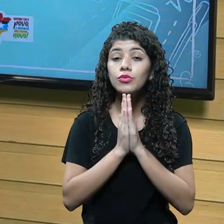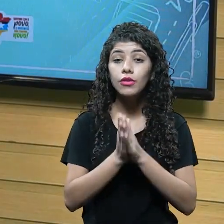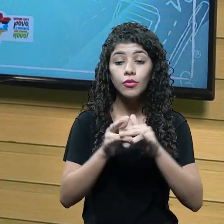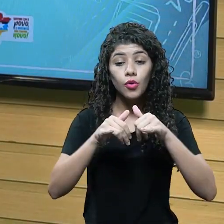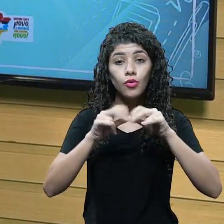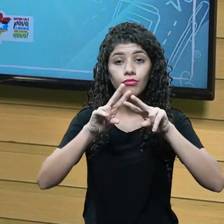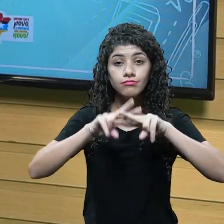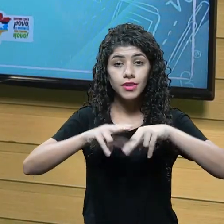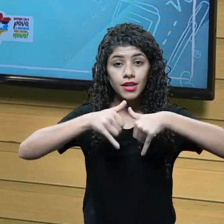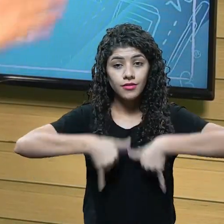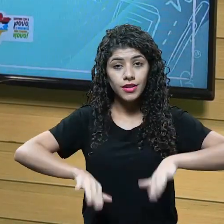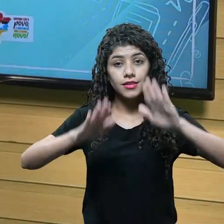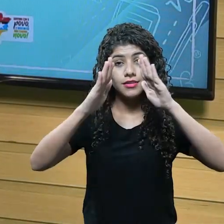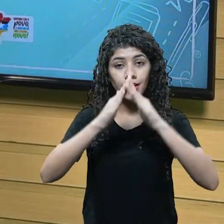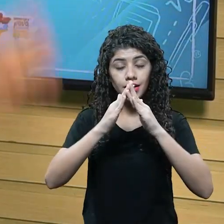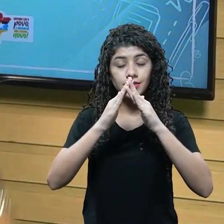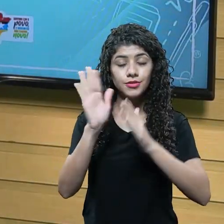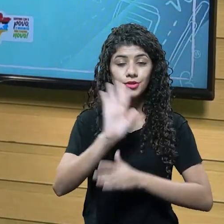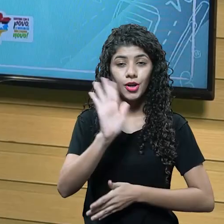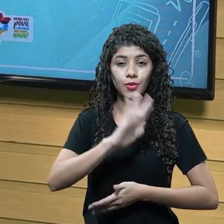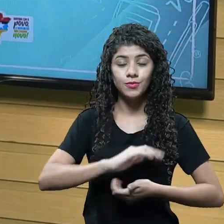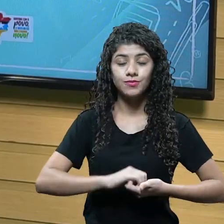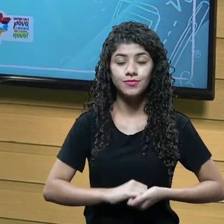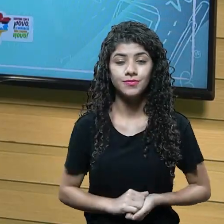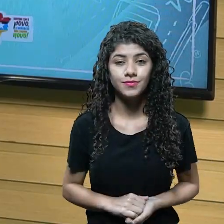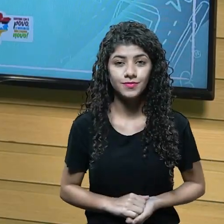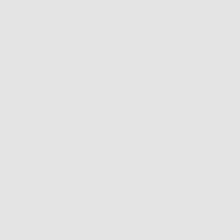o professor Renan Robson e até a próxima. Tchau, tchau.